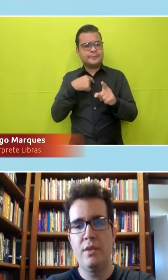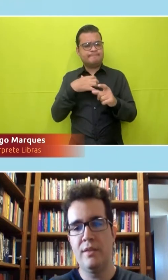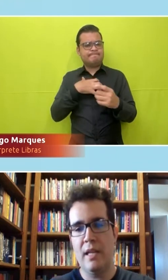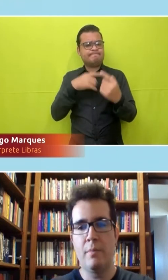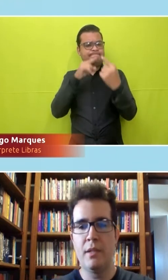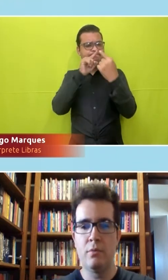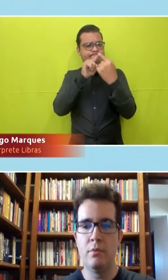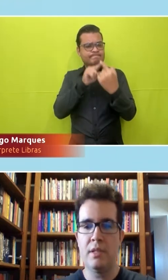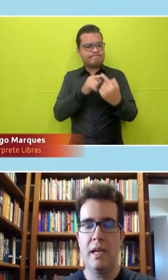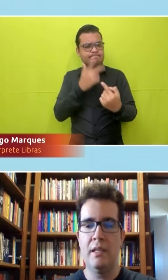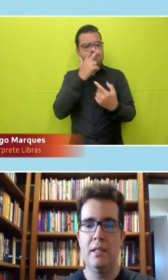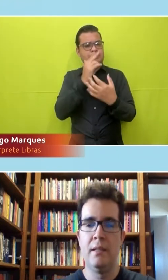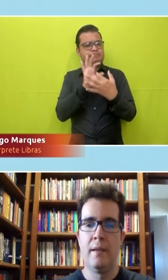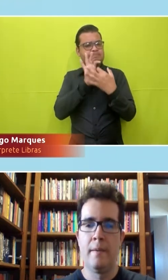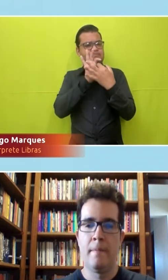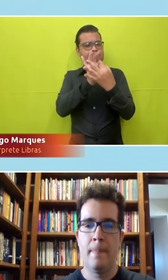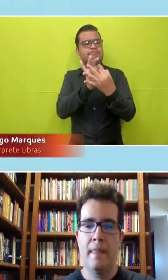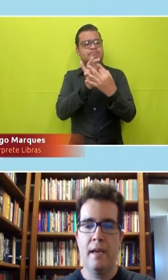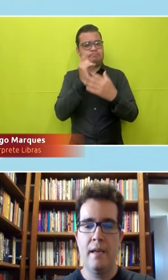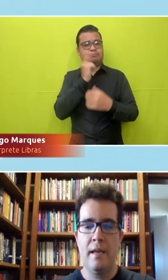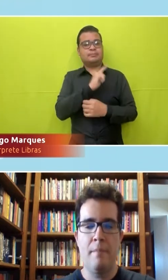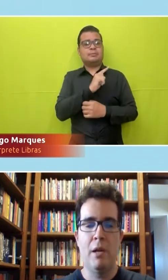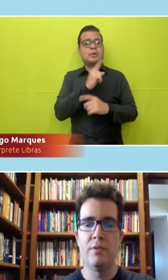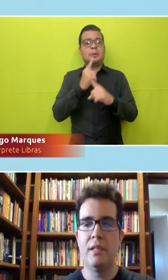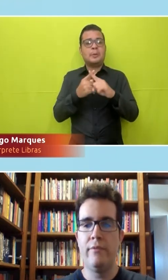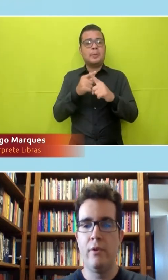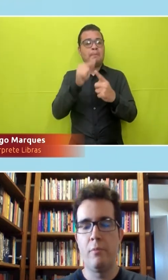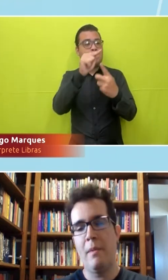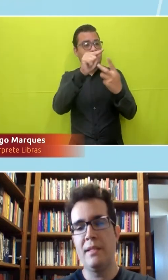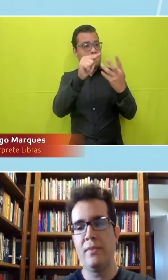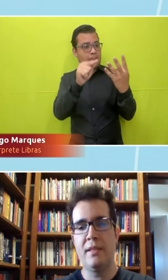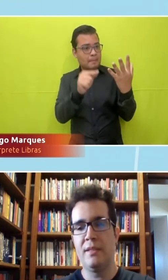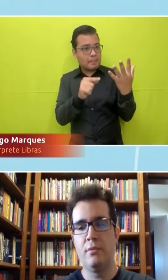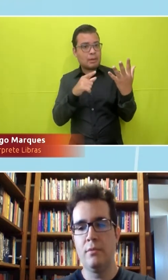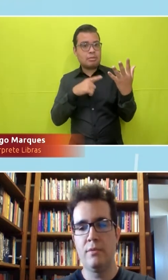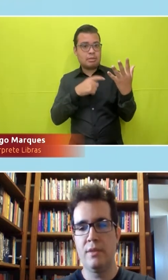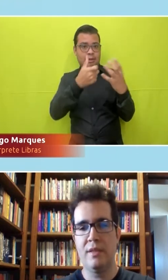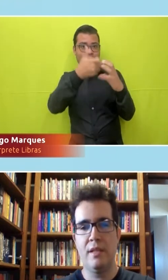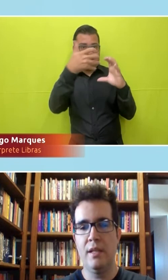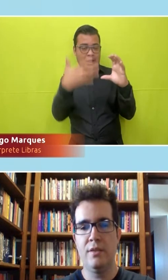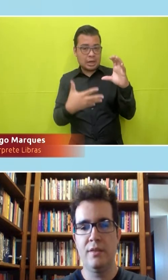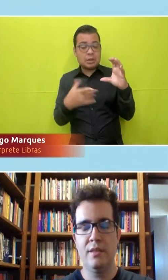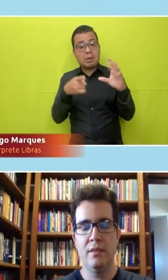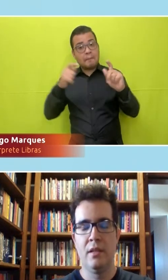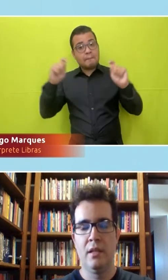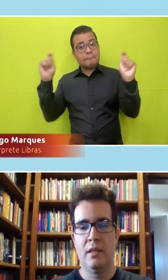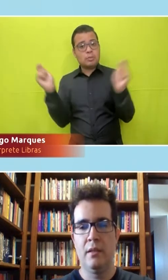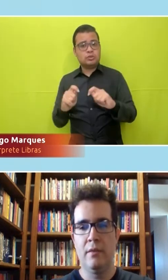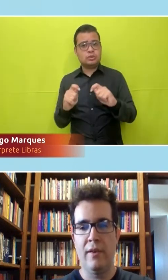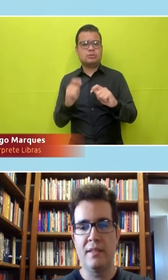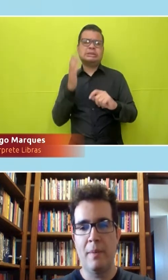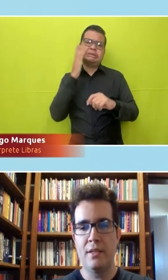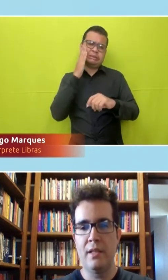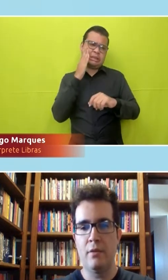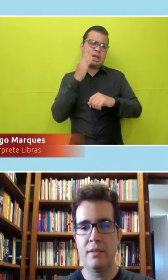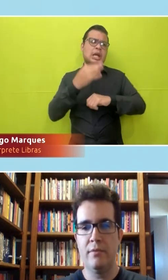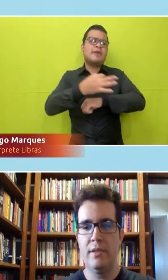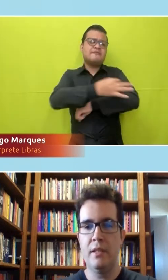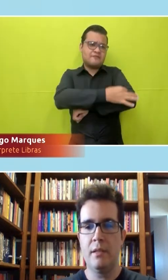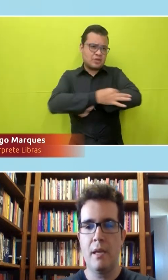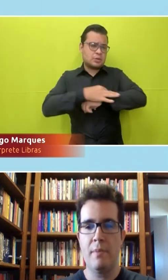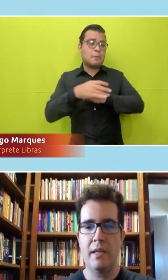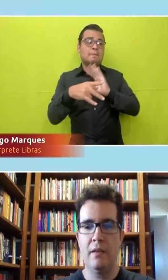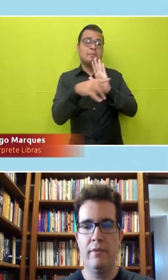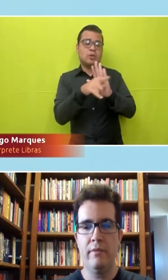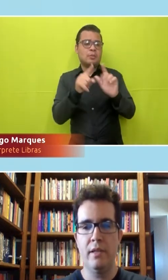porque a gente sabe que tudo que está ali é plausível, por mais fantasioso que seja, assim, e faz parte da nossa